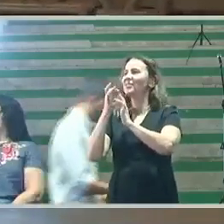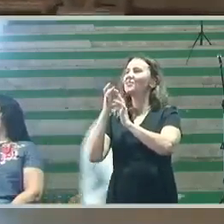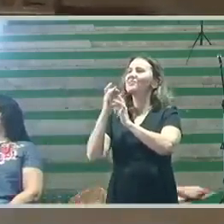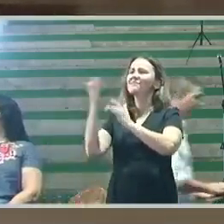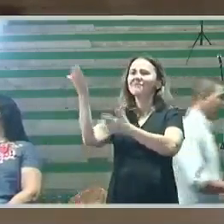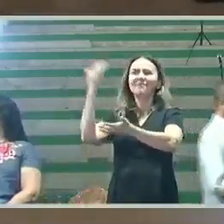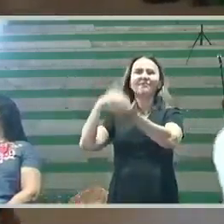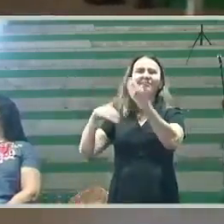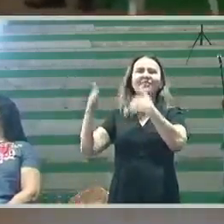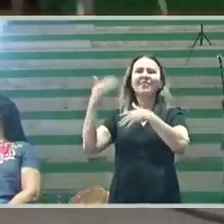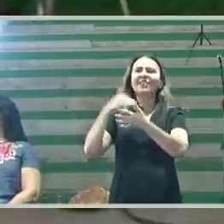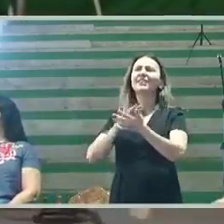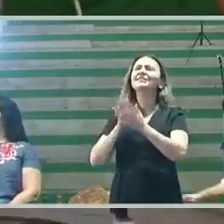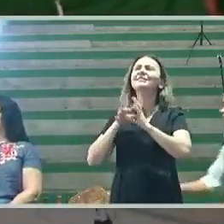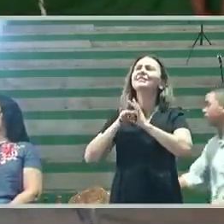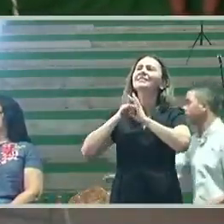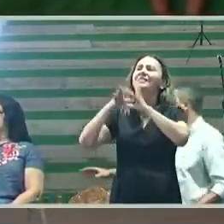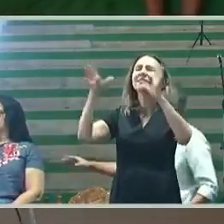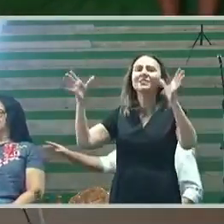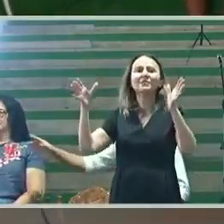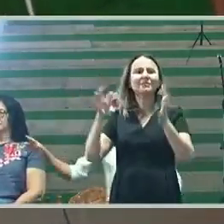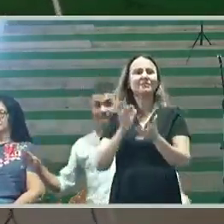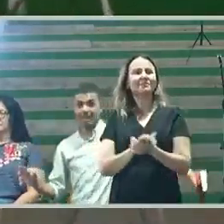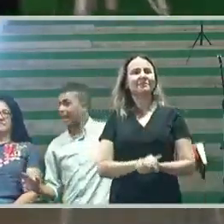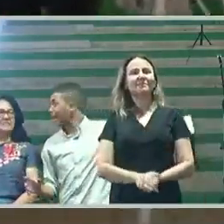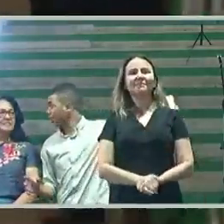entra, deixa ele entrar, deixa.